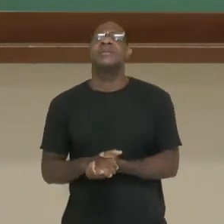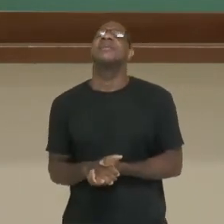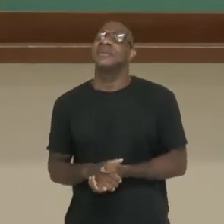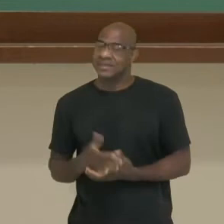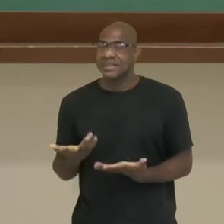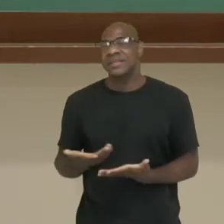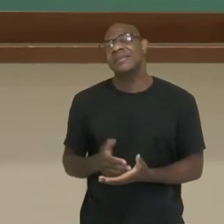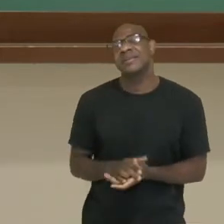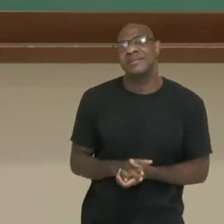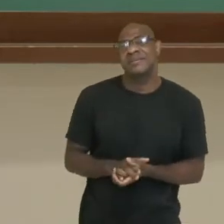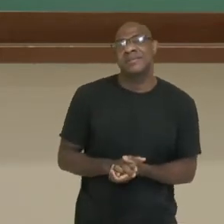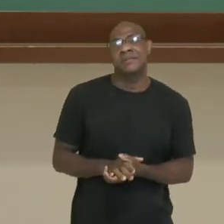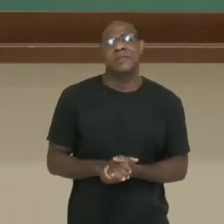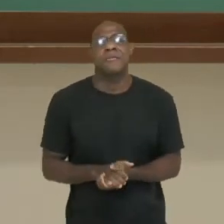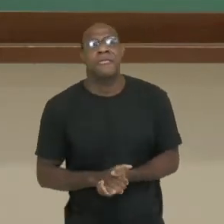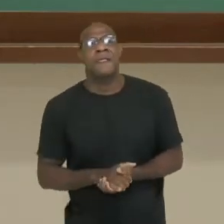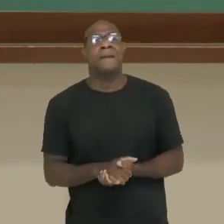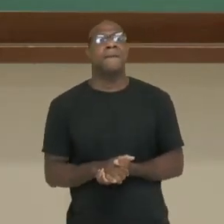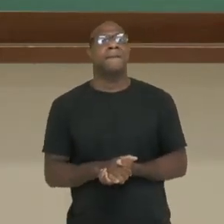cotidiano das pessoas, né?